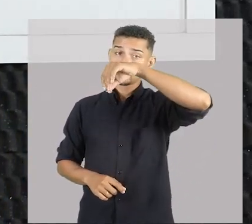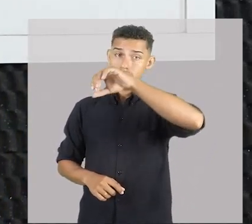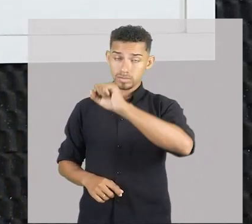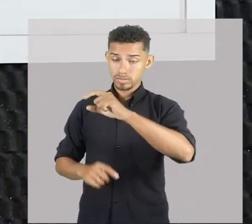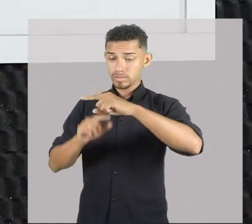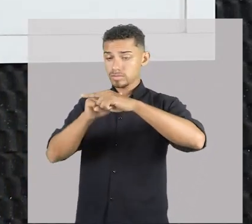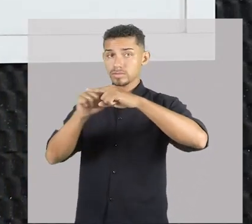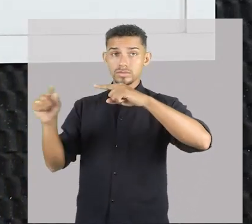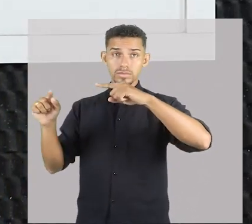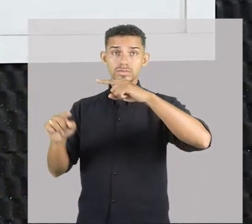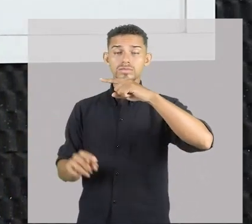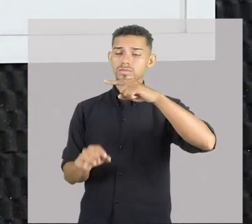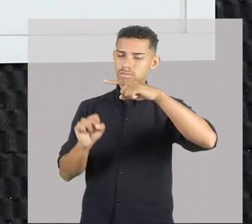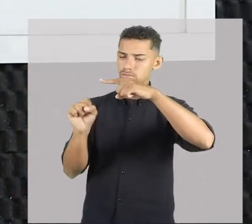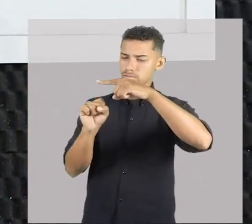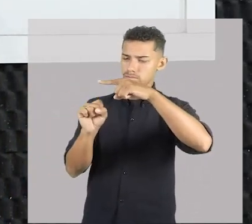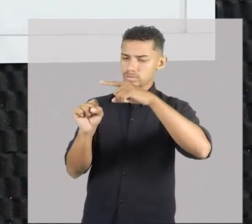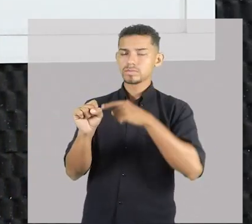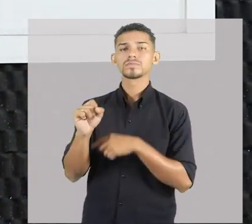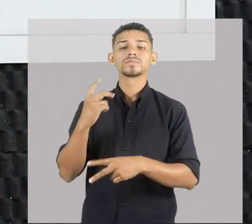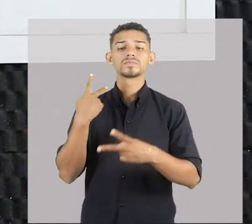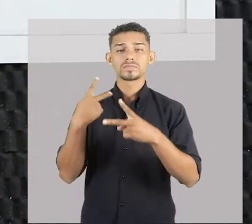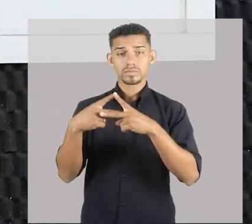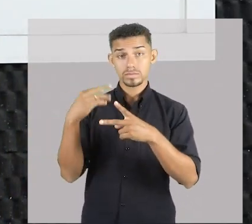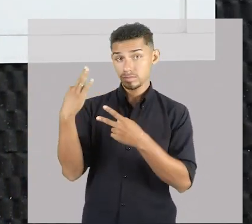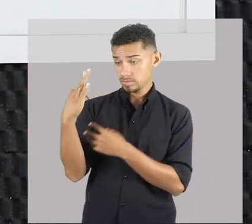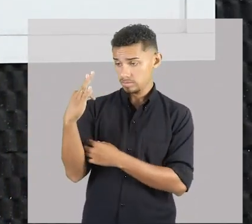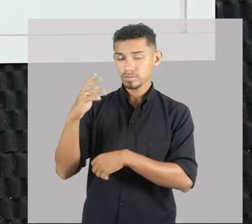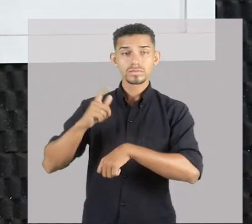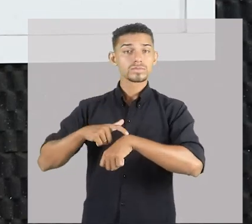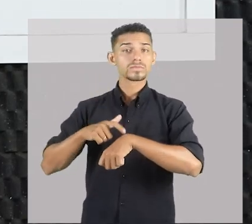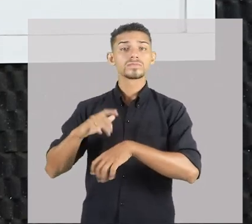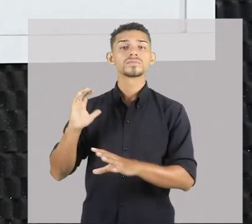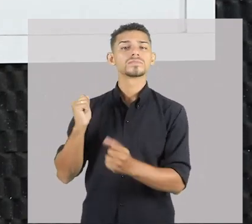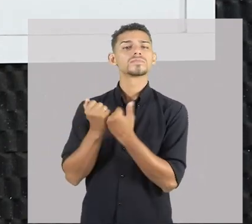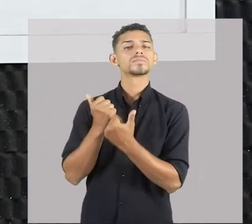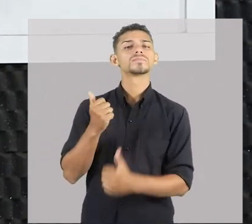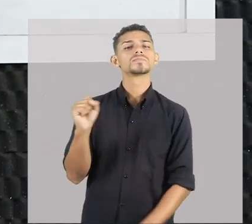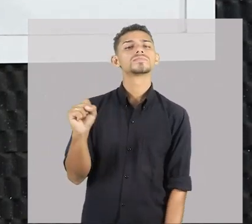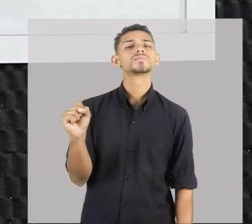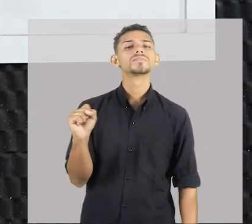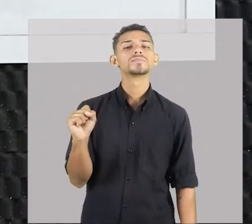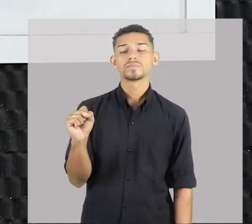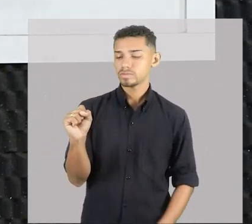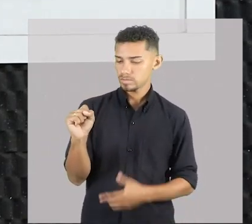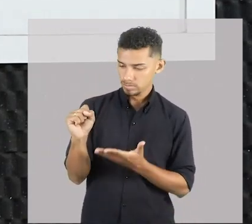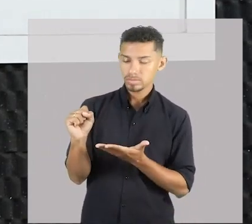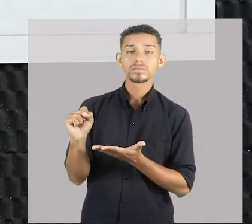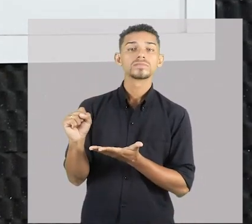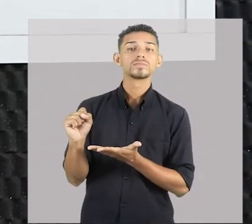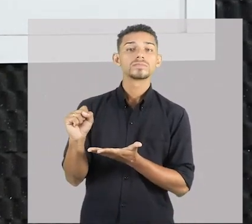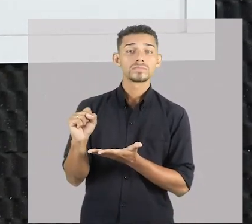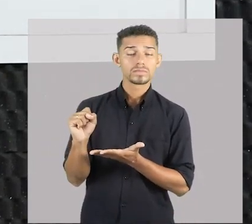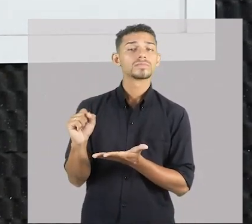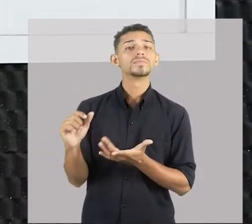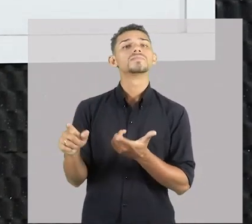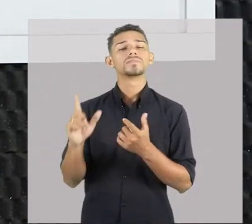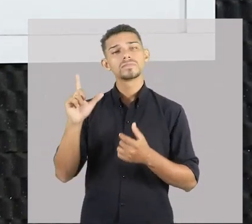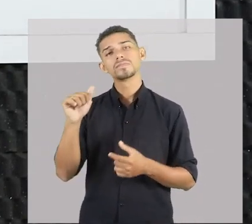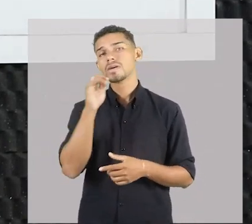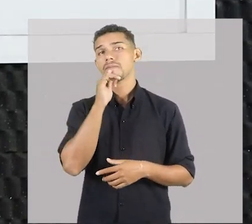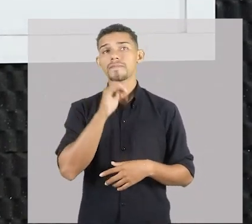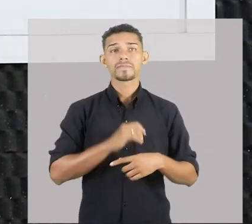é segundos, tá? Então, no Sistema Internacional de Unidades de Medida, a unidade de medida de velocidade angular